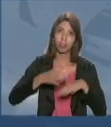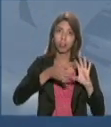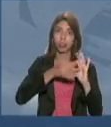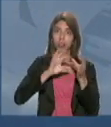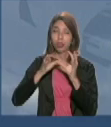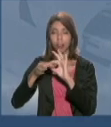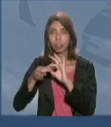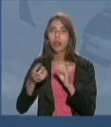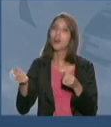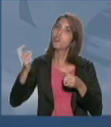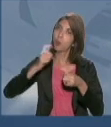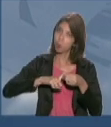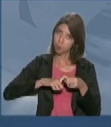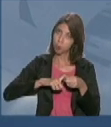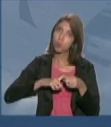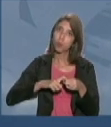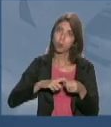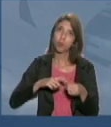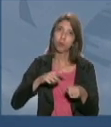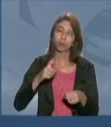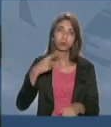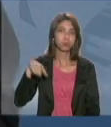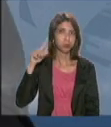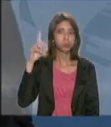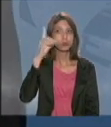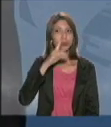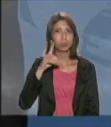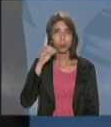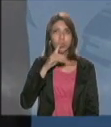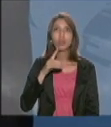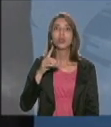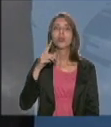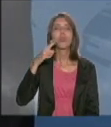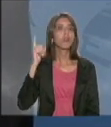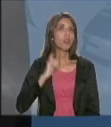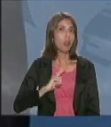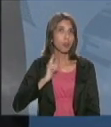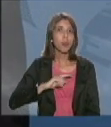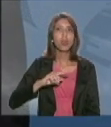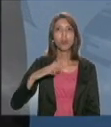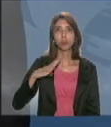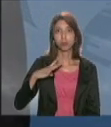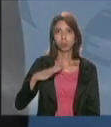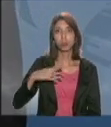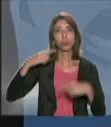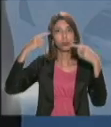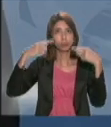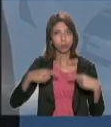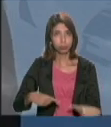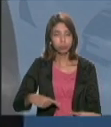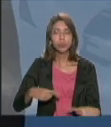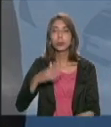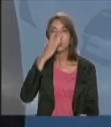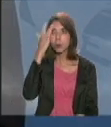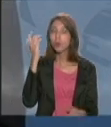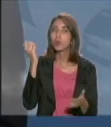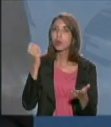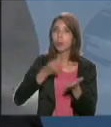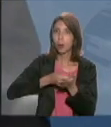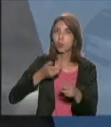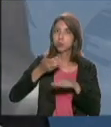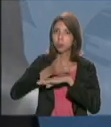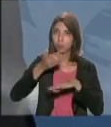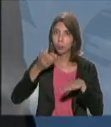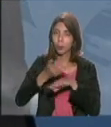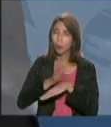voltou recentemente com Flamengo e Corinthians, tivemos um público de 65 mil presentes, né, para 54 mil pagantes, mas